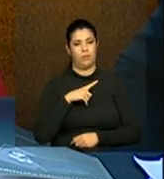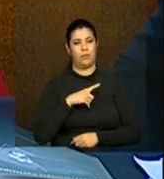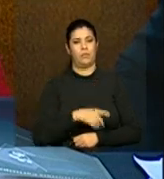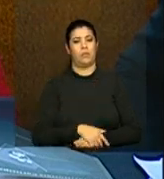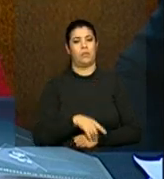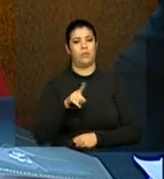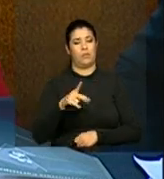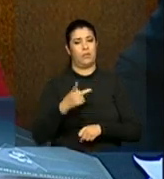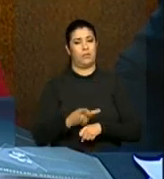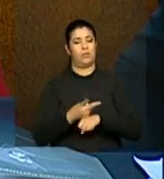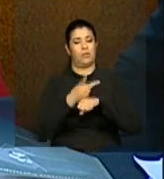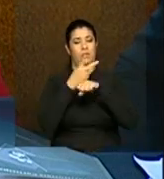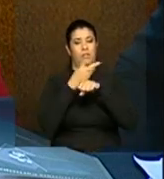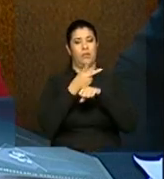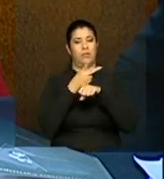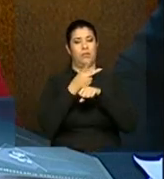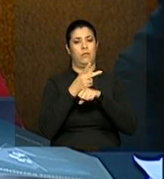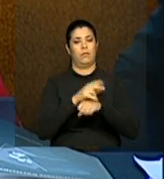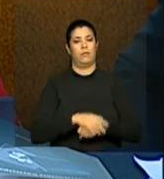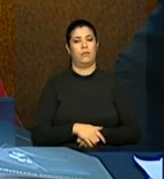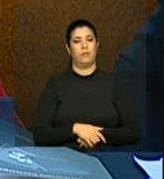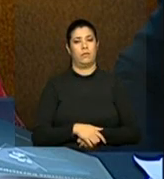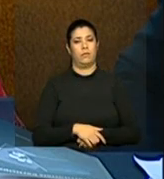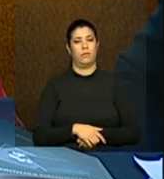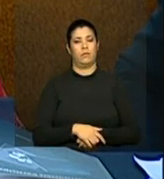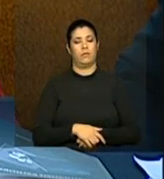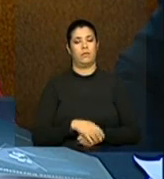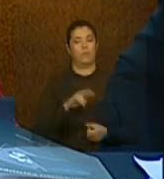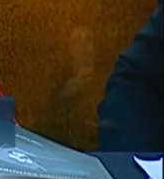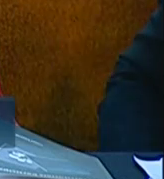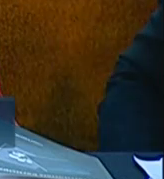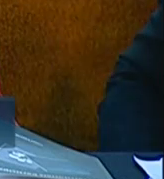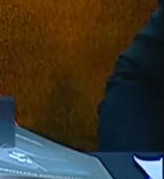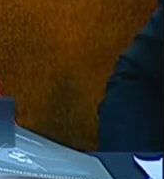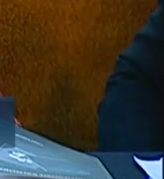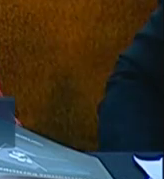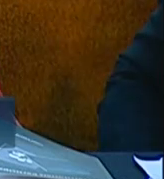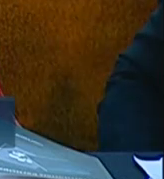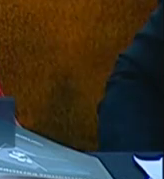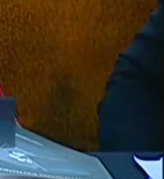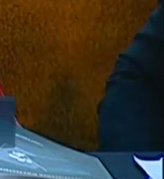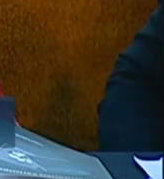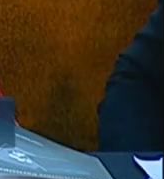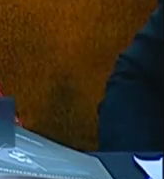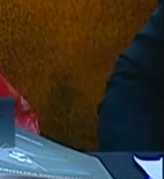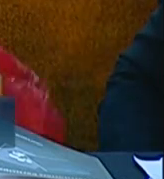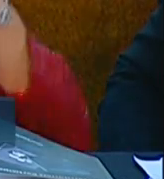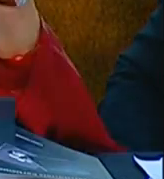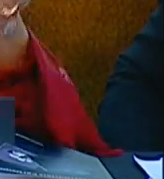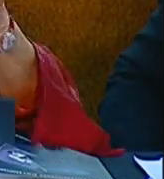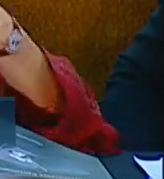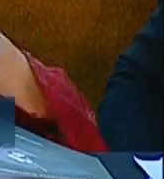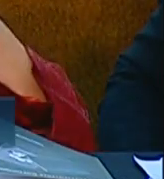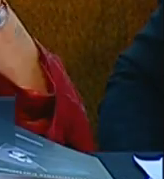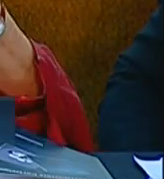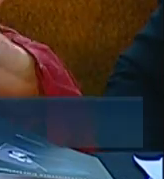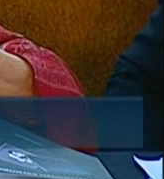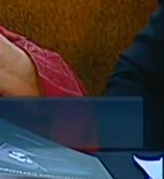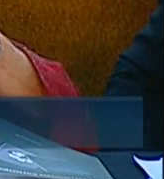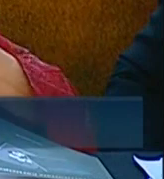Este prêmio é a concretude dessa importância, desse